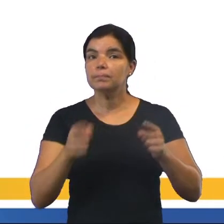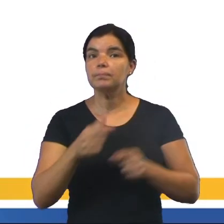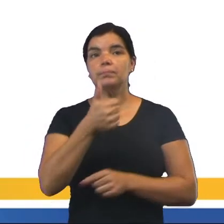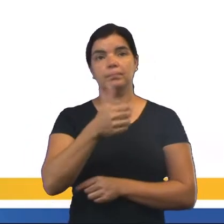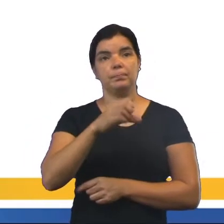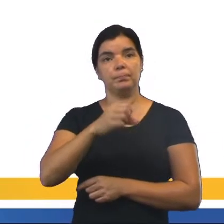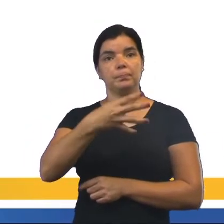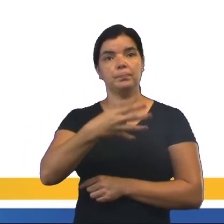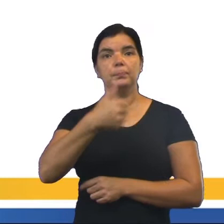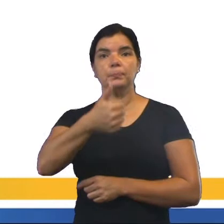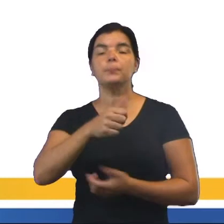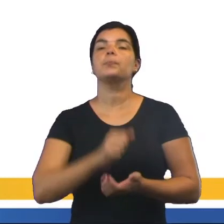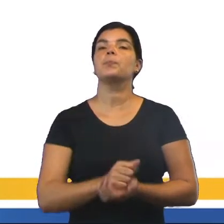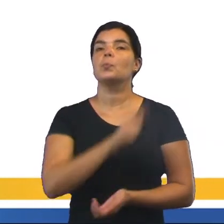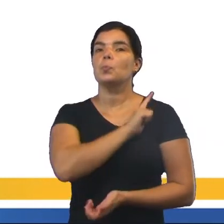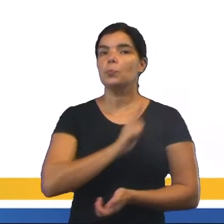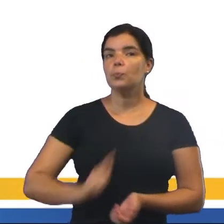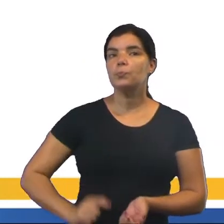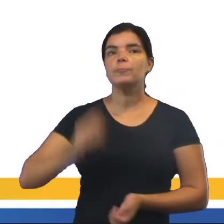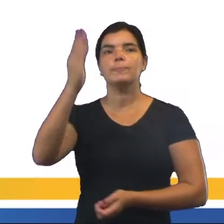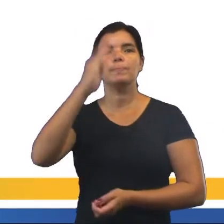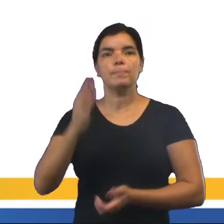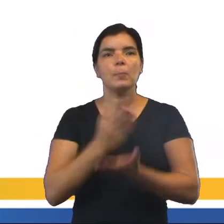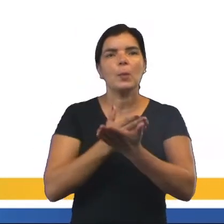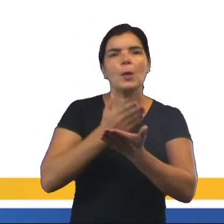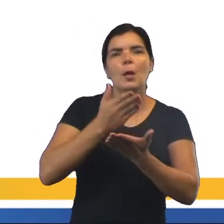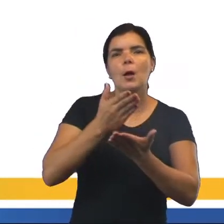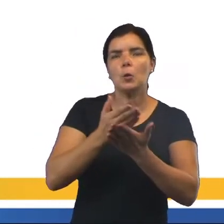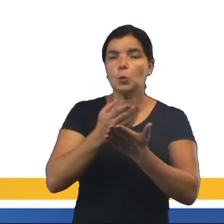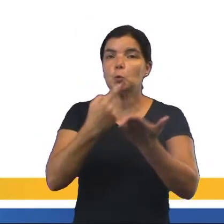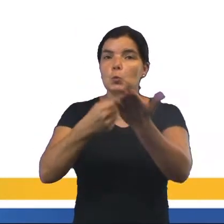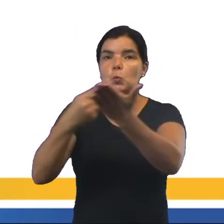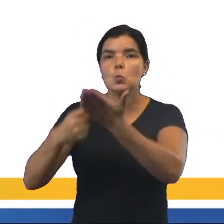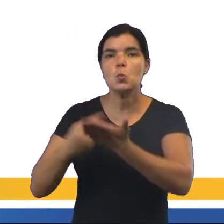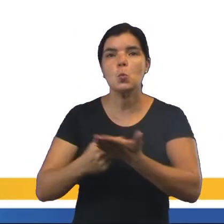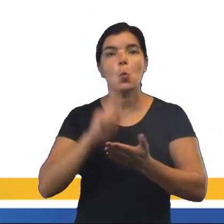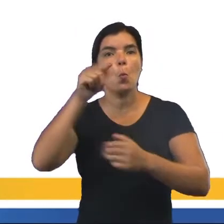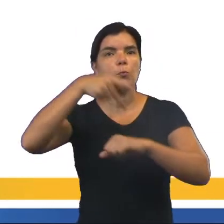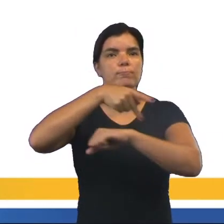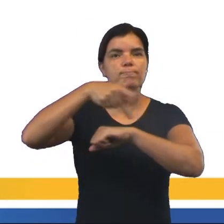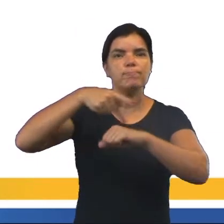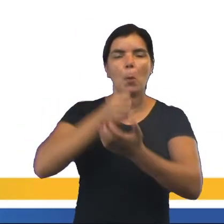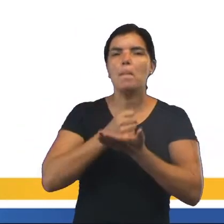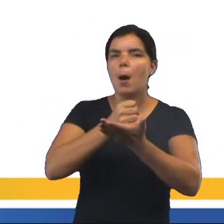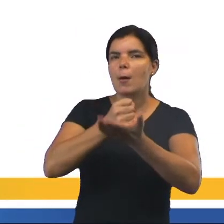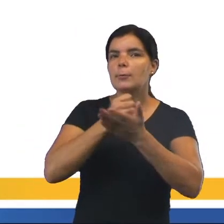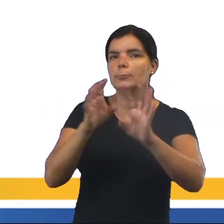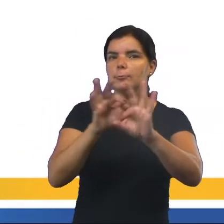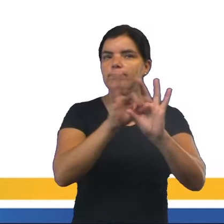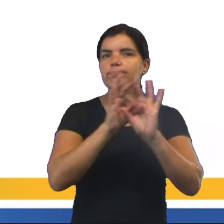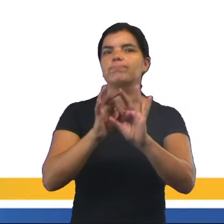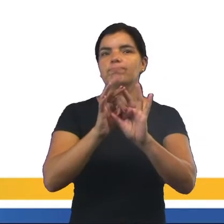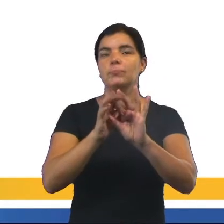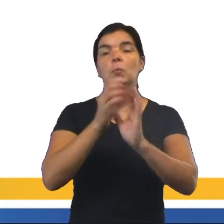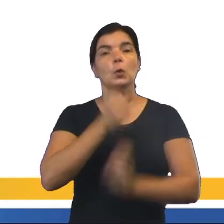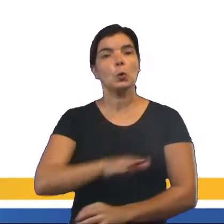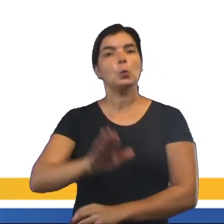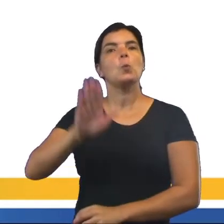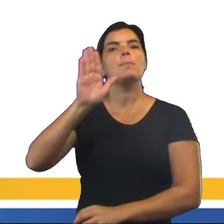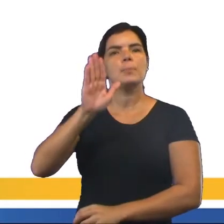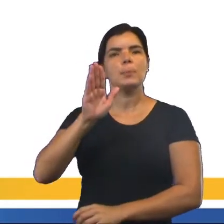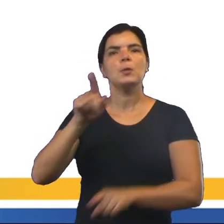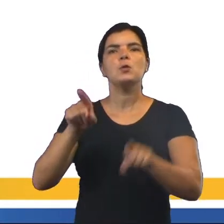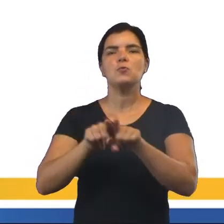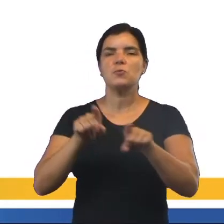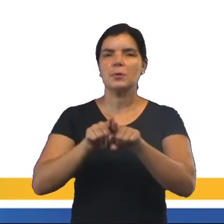Só que a partir de 1941, o governo brasileiro ele começou a fazer acordos internacionais para apoiar os aliados. Dessa forma,